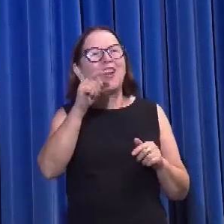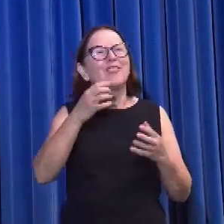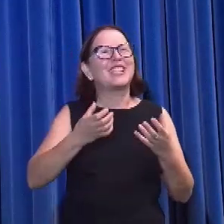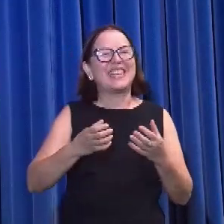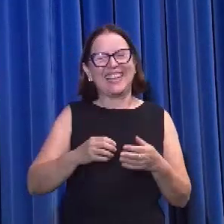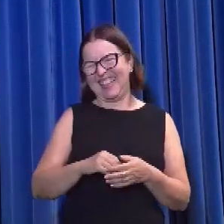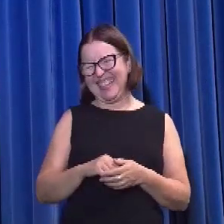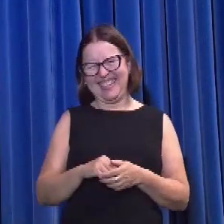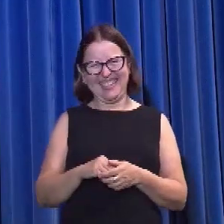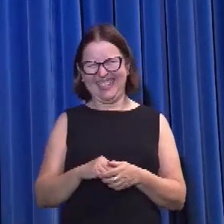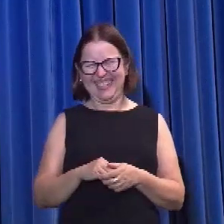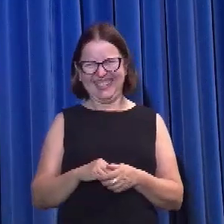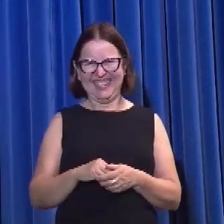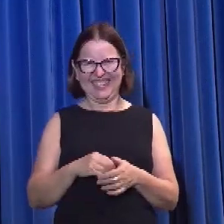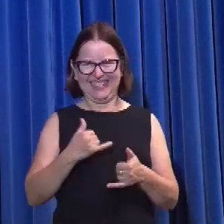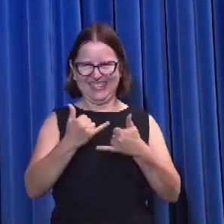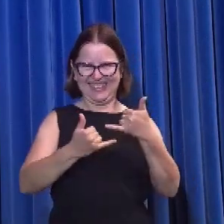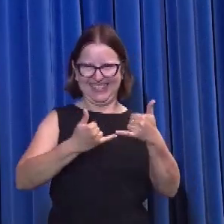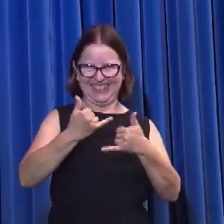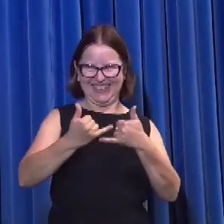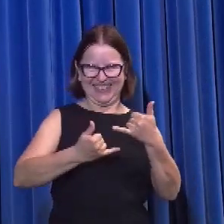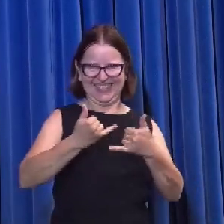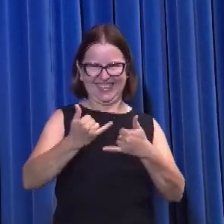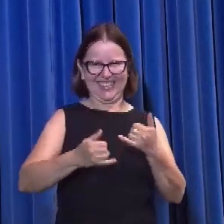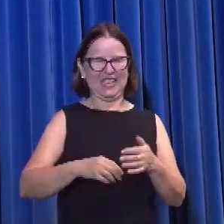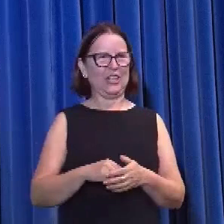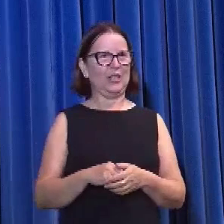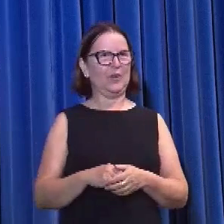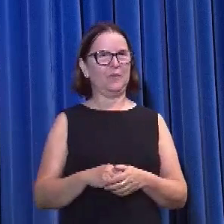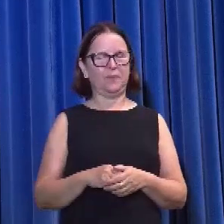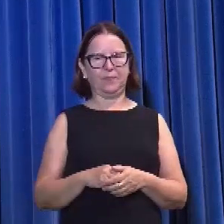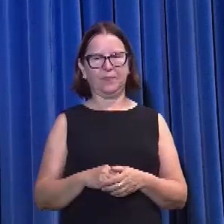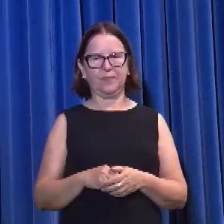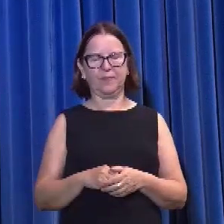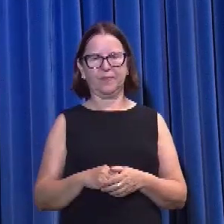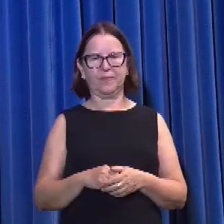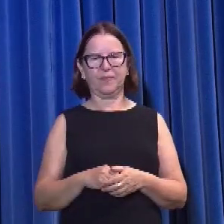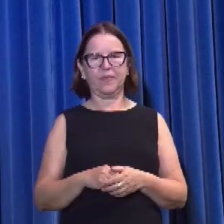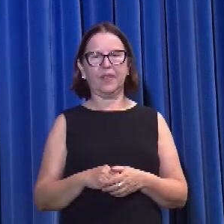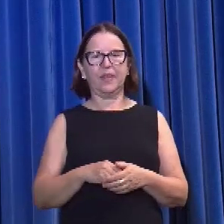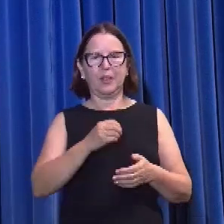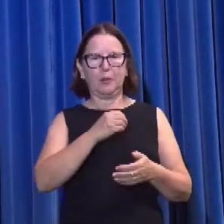Olha, não crer em Cristo é incredulidade.